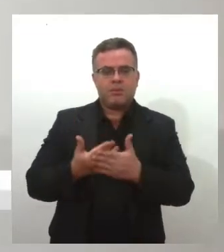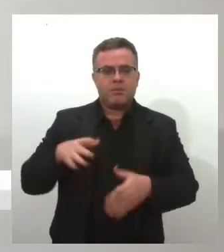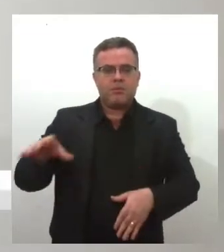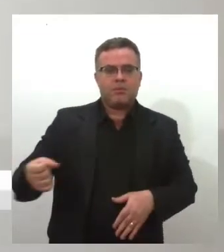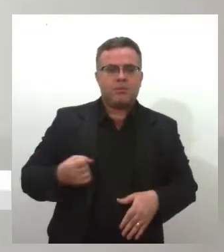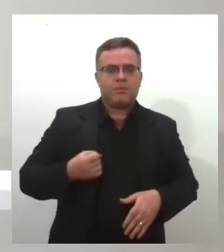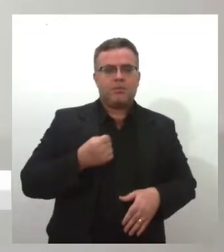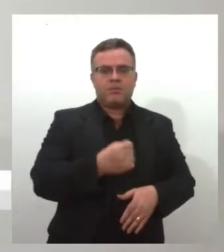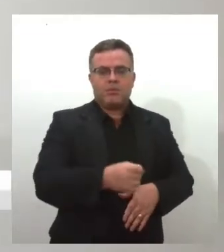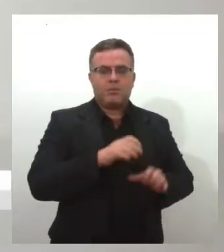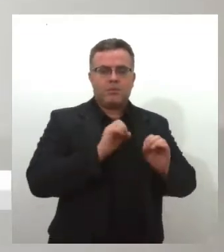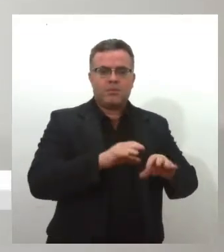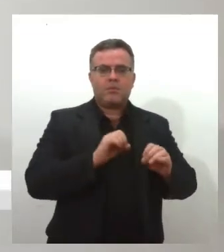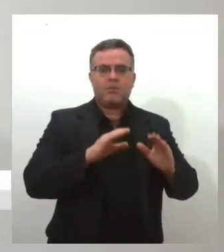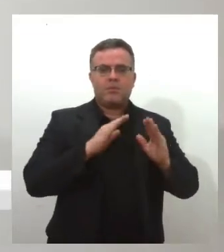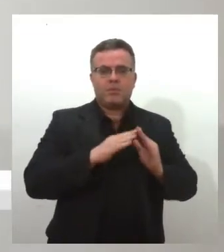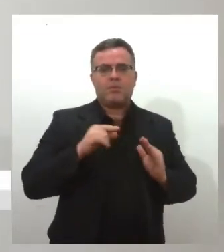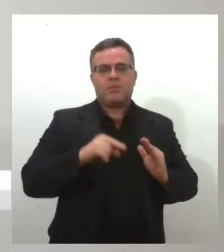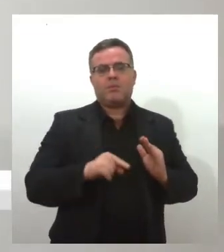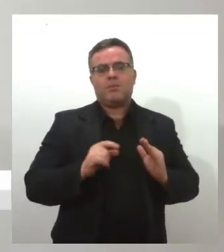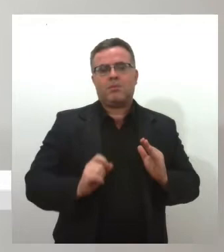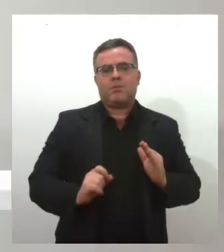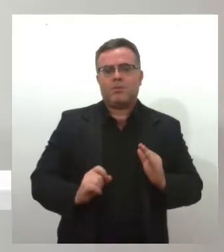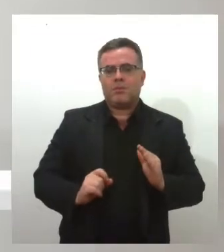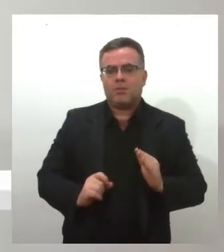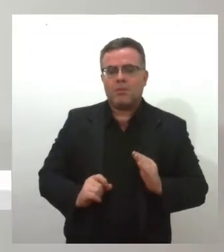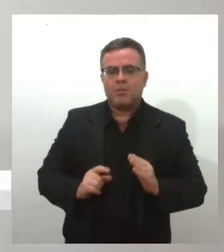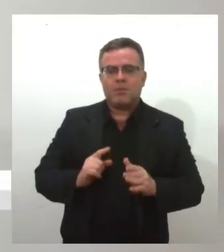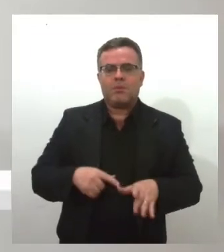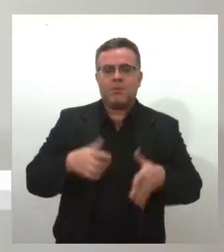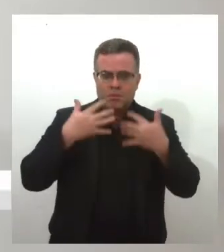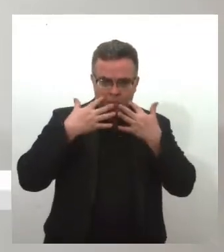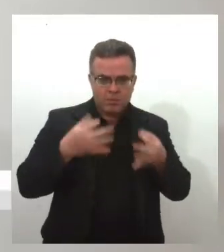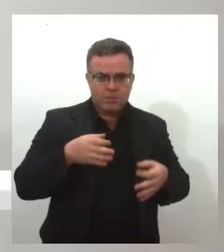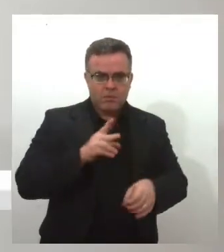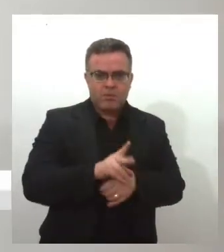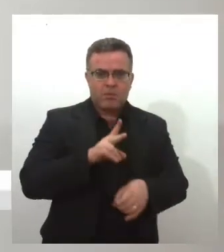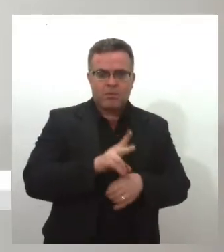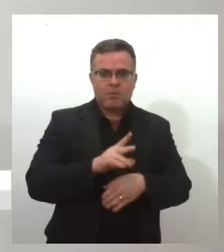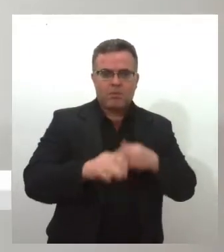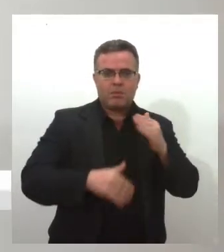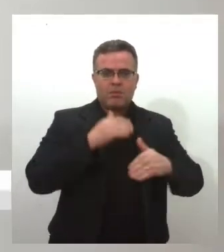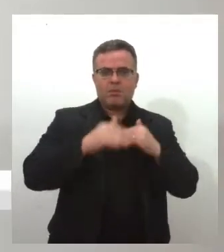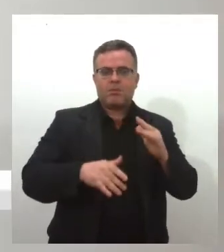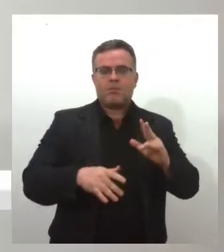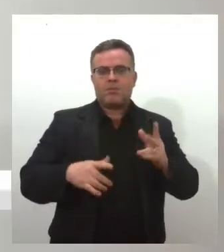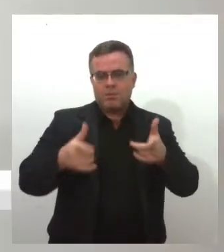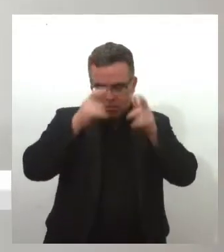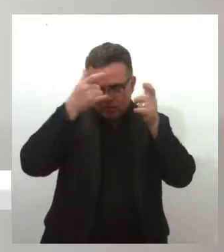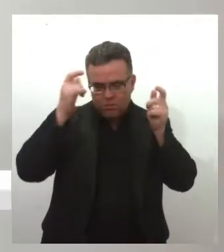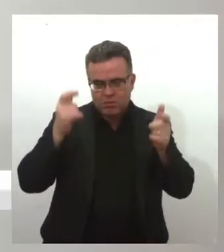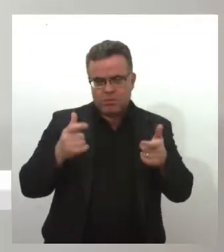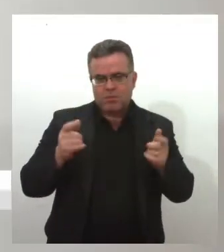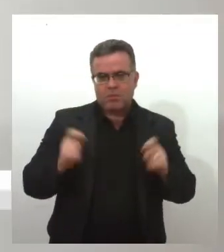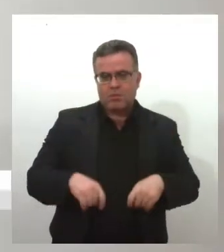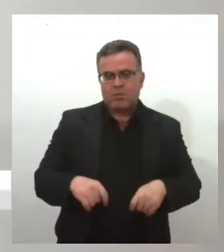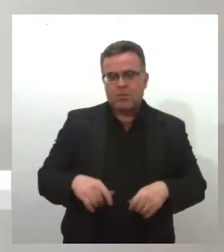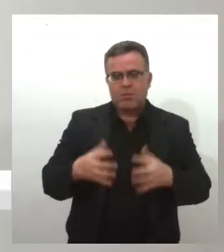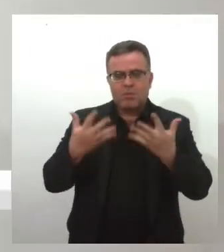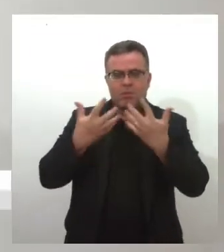escola, desde que você continue propiciando para eles todo o desenvolvimento do seu intelecto, da sua